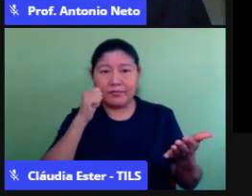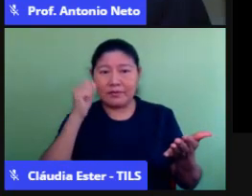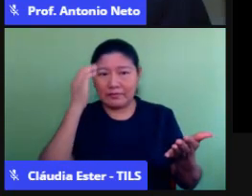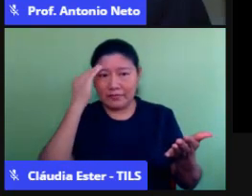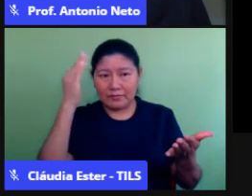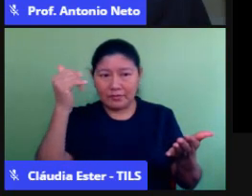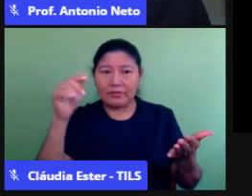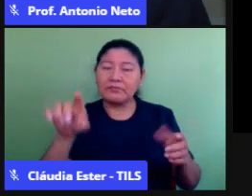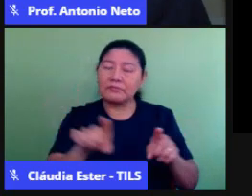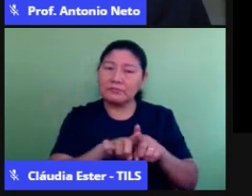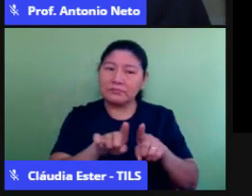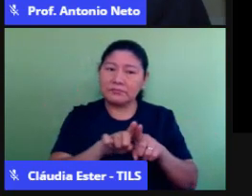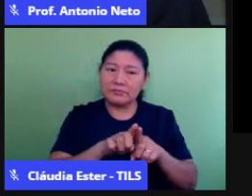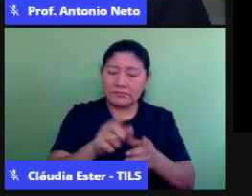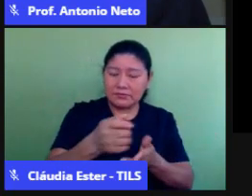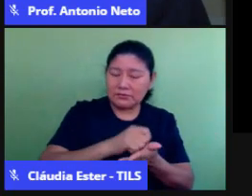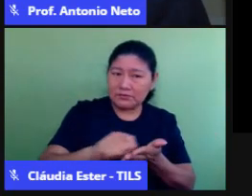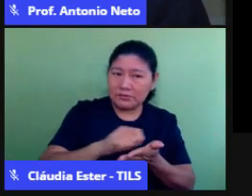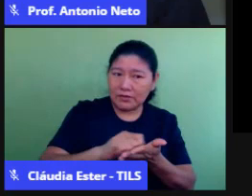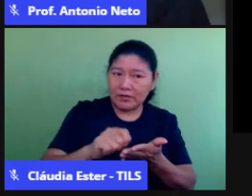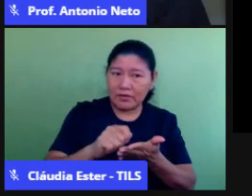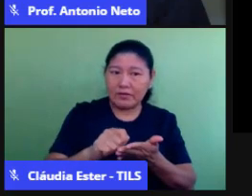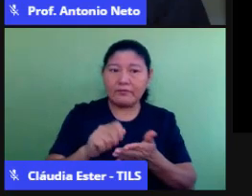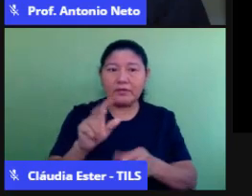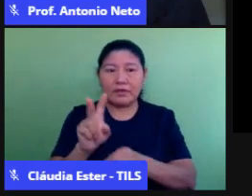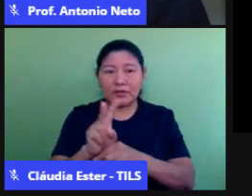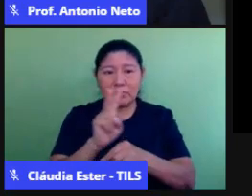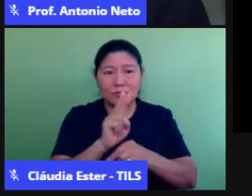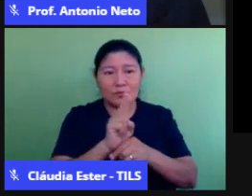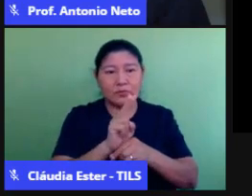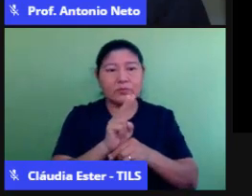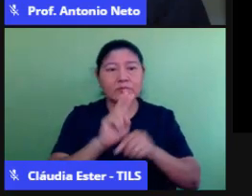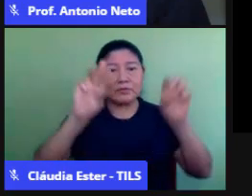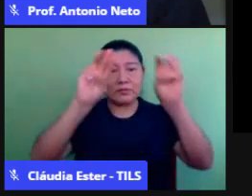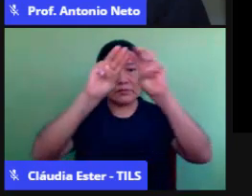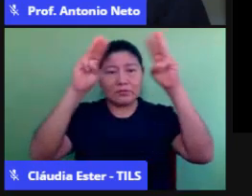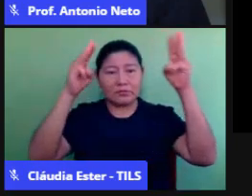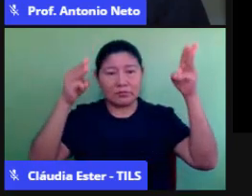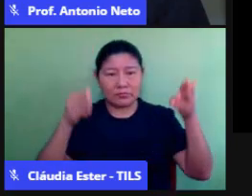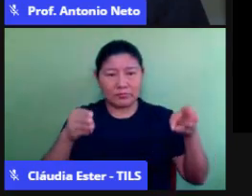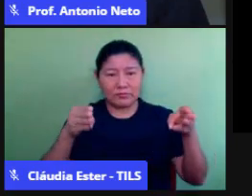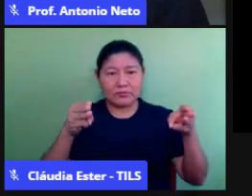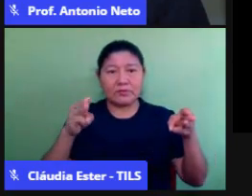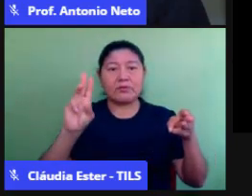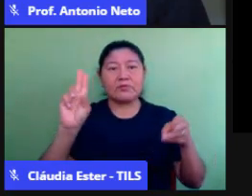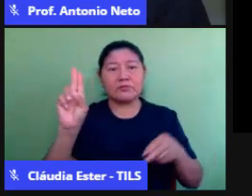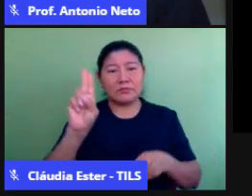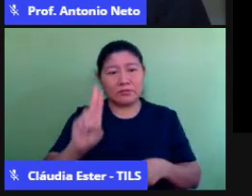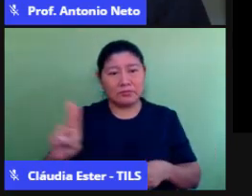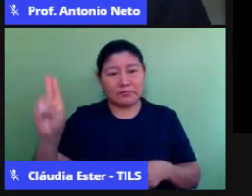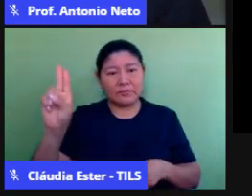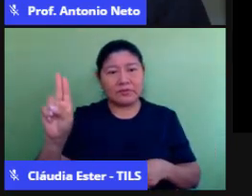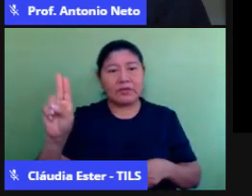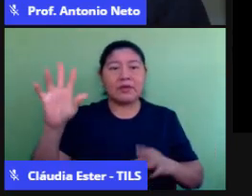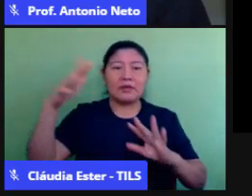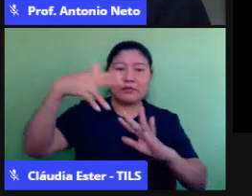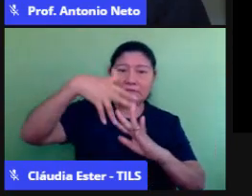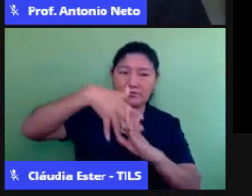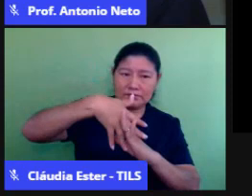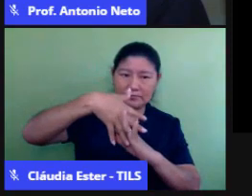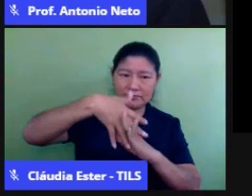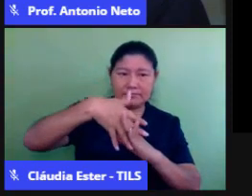do nosso Museu de Arqueologia da Universidade Federal de Mato Grosso do